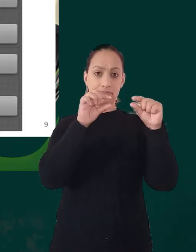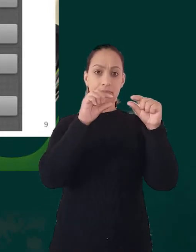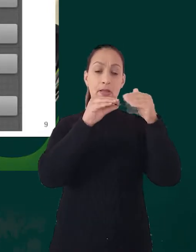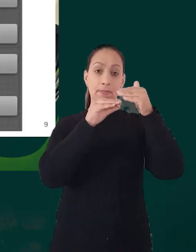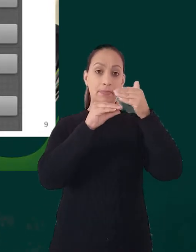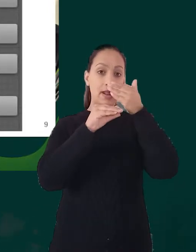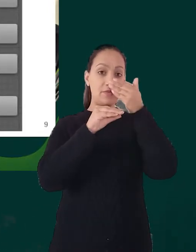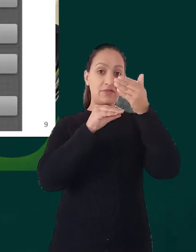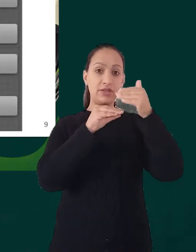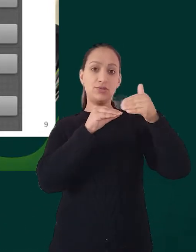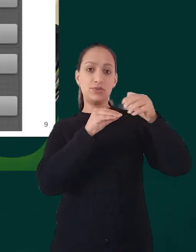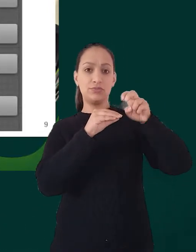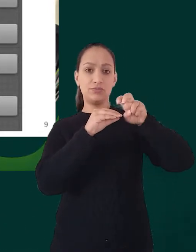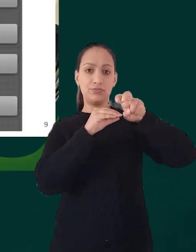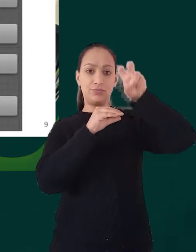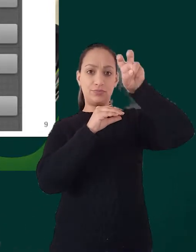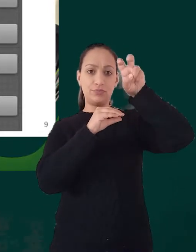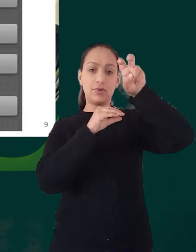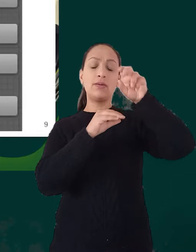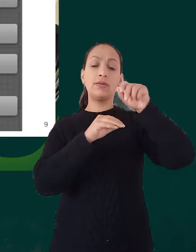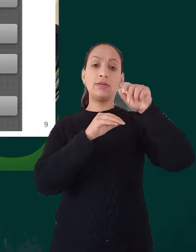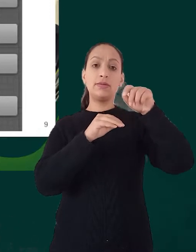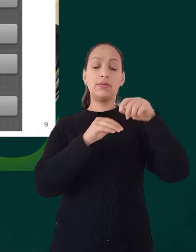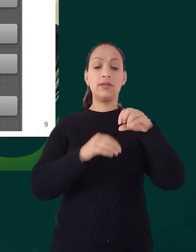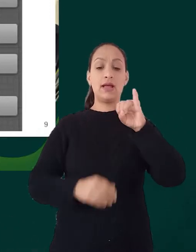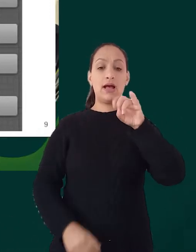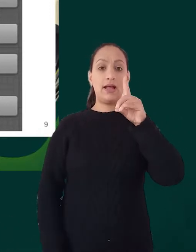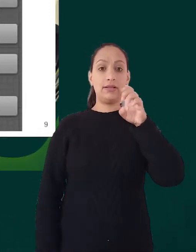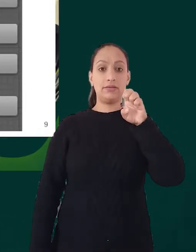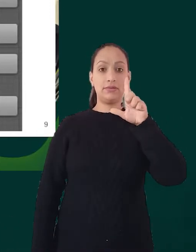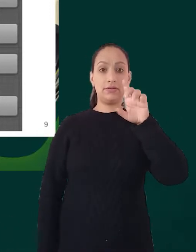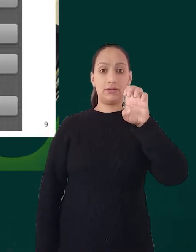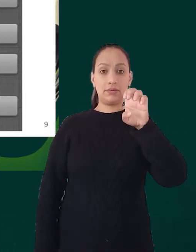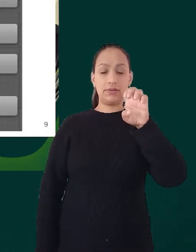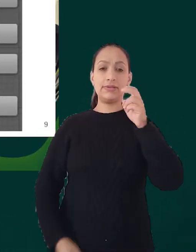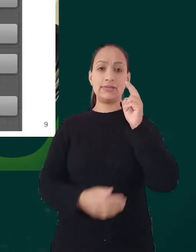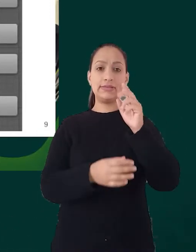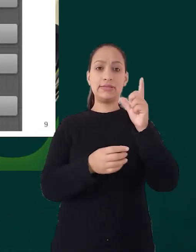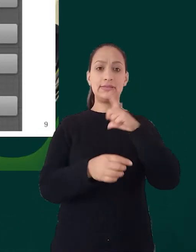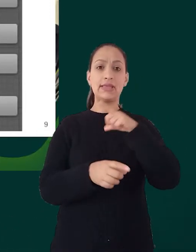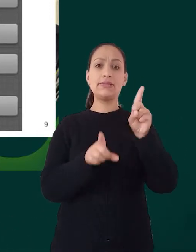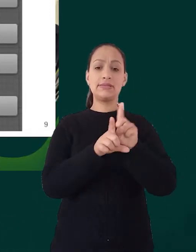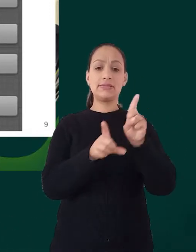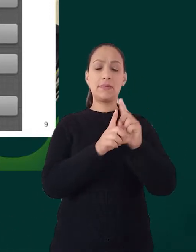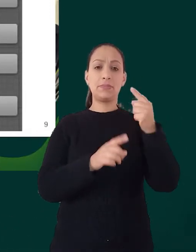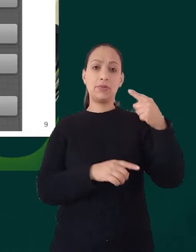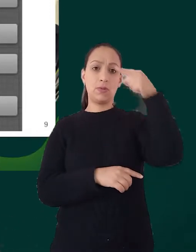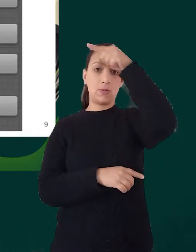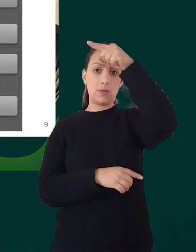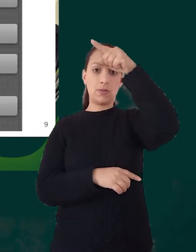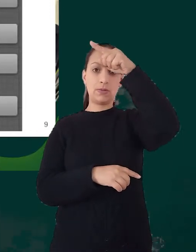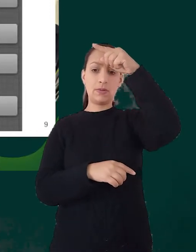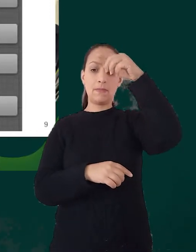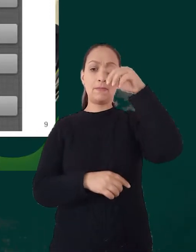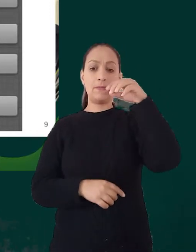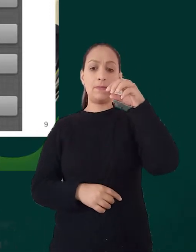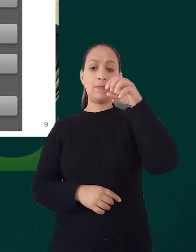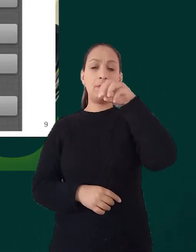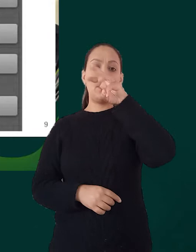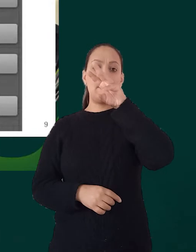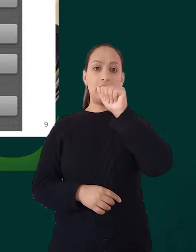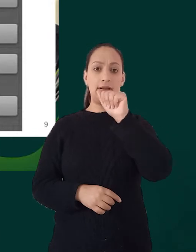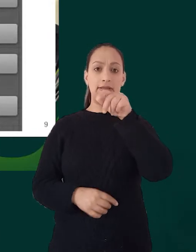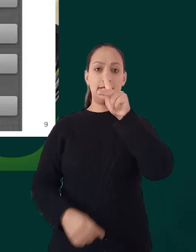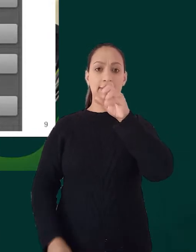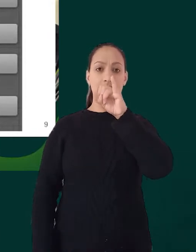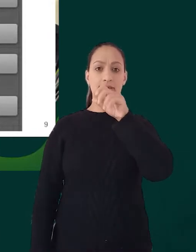frente, né? Então eu vou seguir à frente. E do idle, sempre tem o ida e volta para o walking, para o block, para o